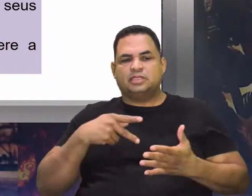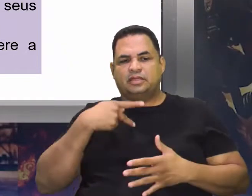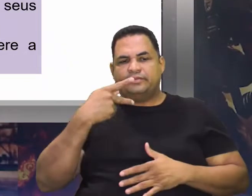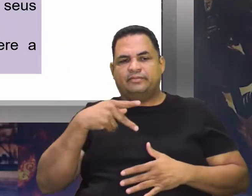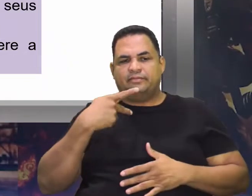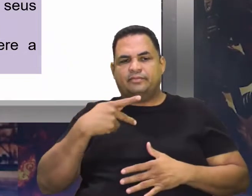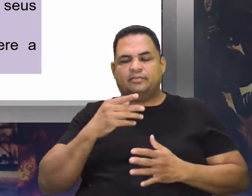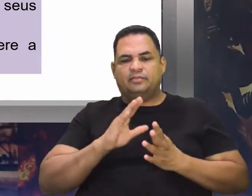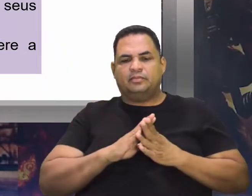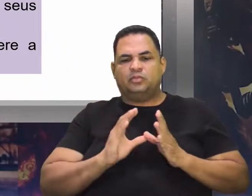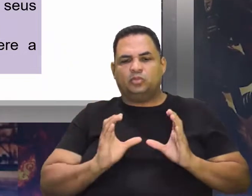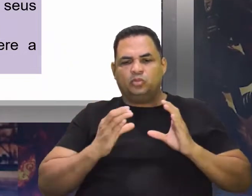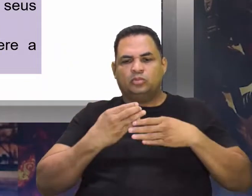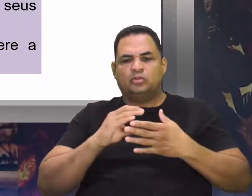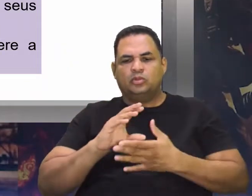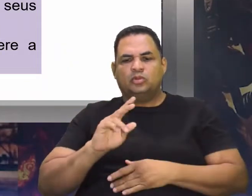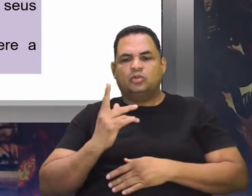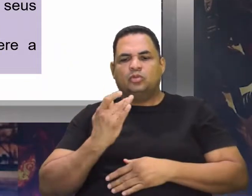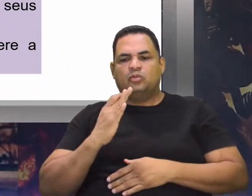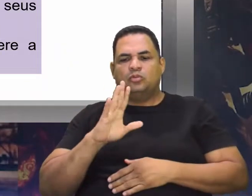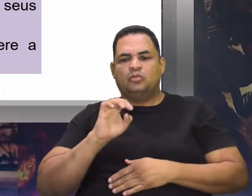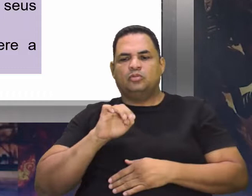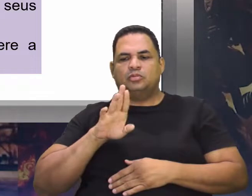refere a quem faz parte do grupo